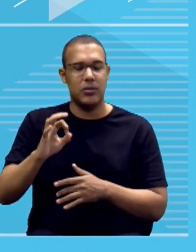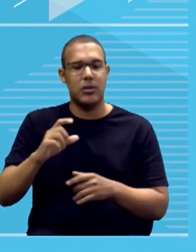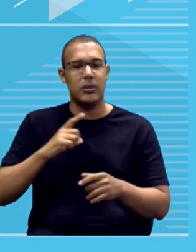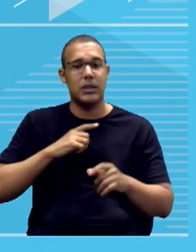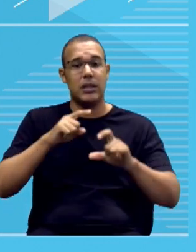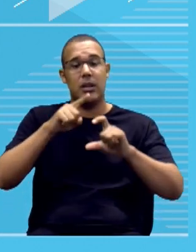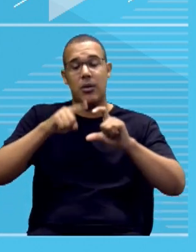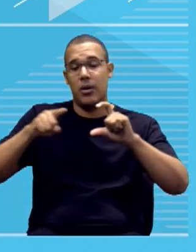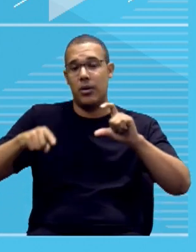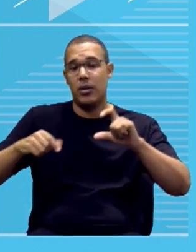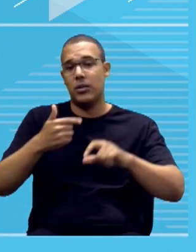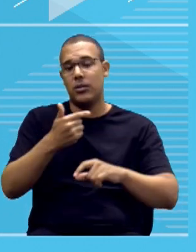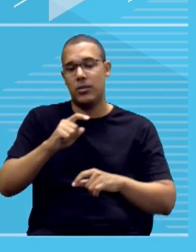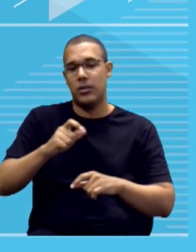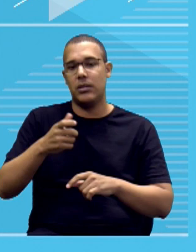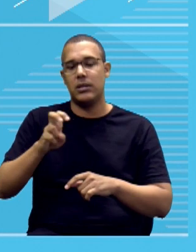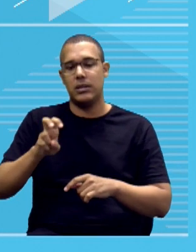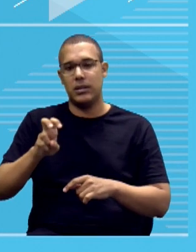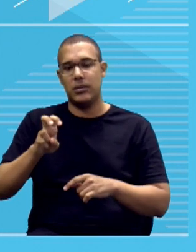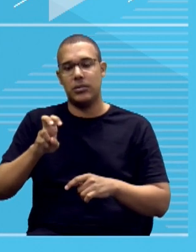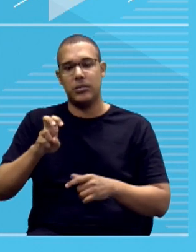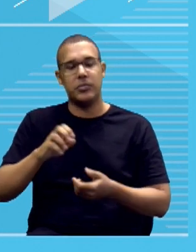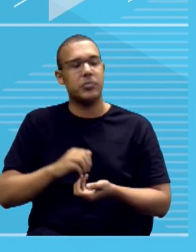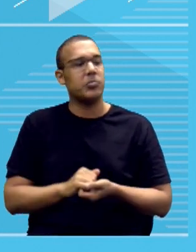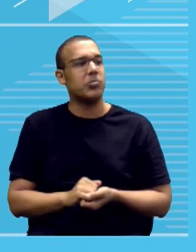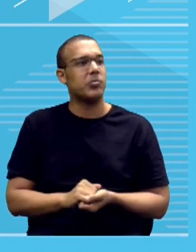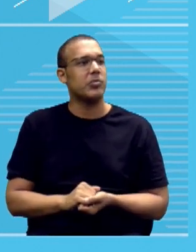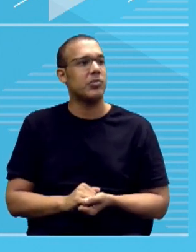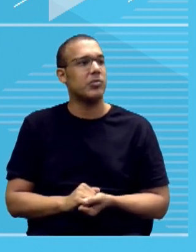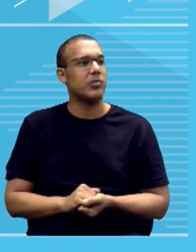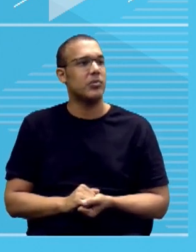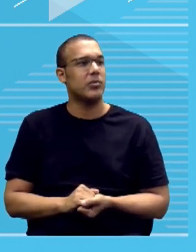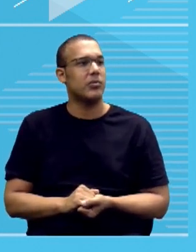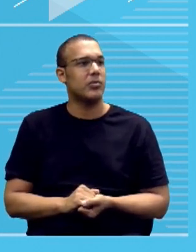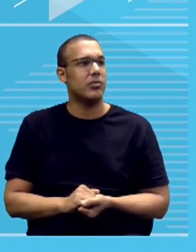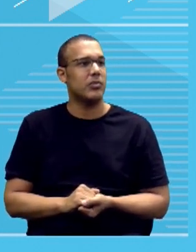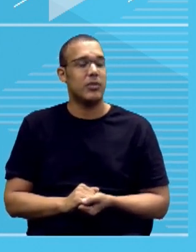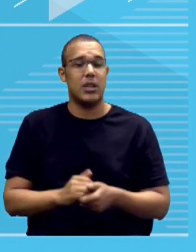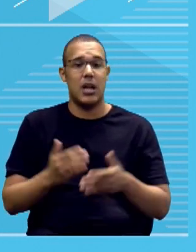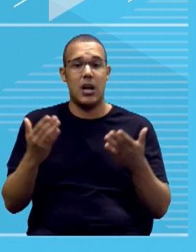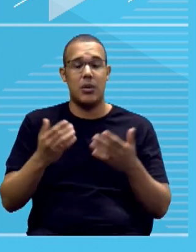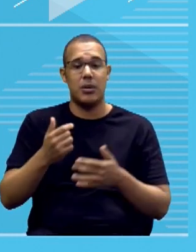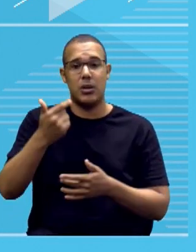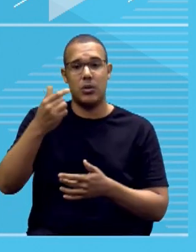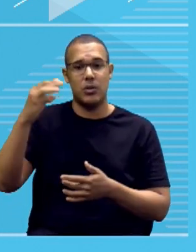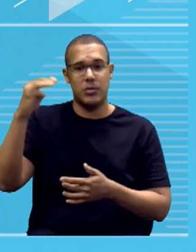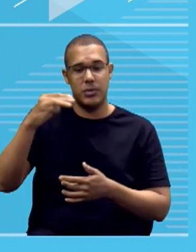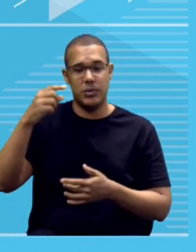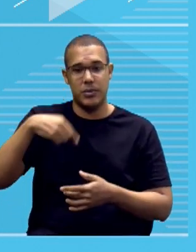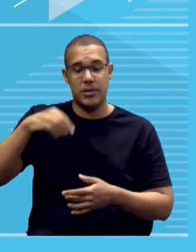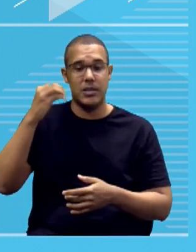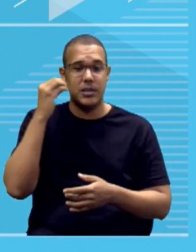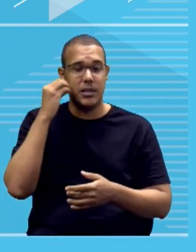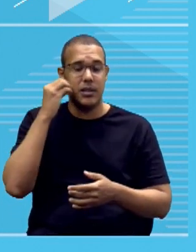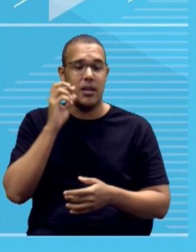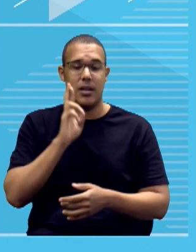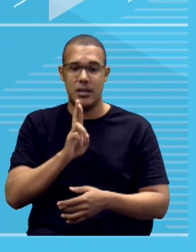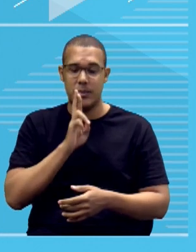de 2,5 amperes. Tá bom. Aí eu vou pedir 2 minutinhos para vocês tentarem a questão.